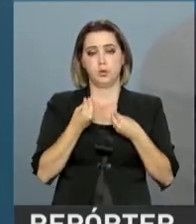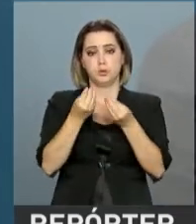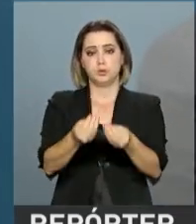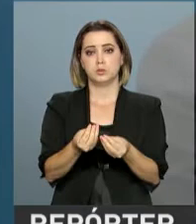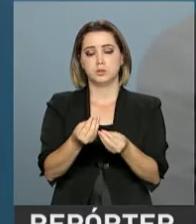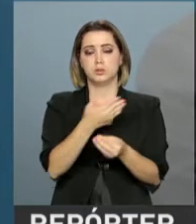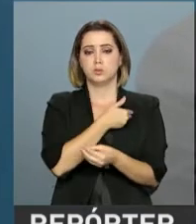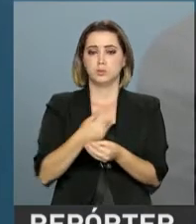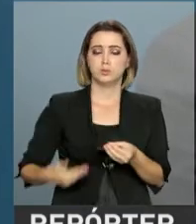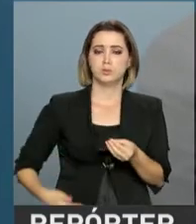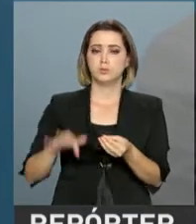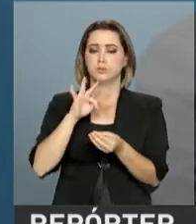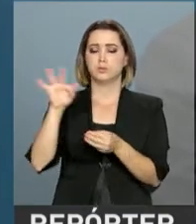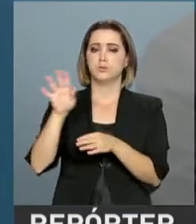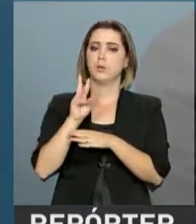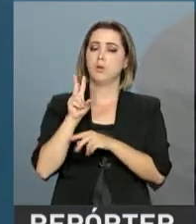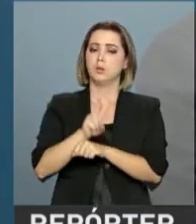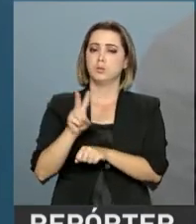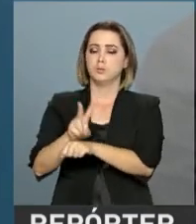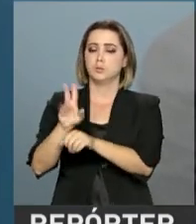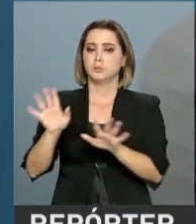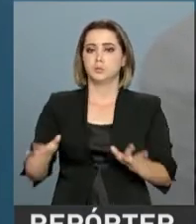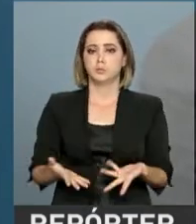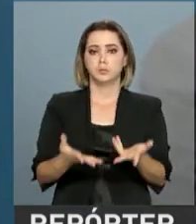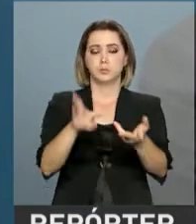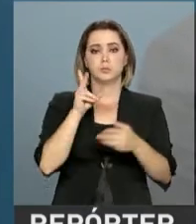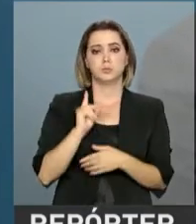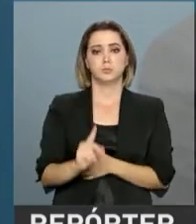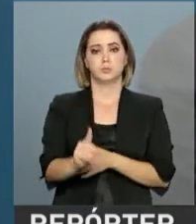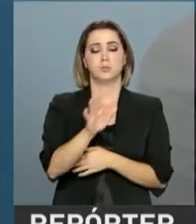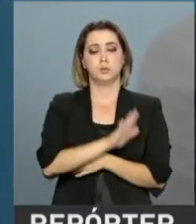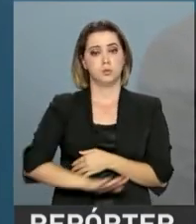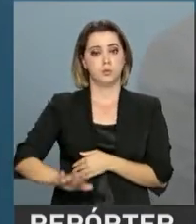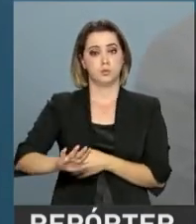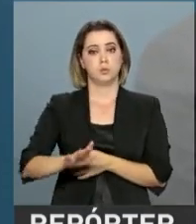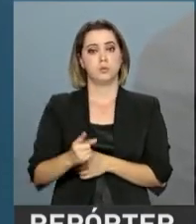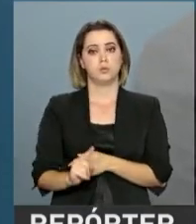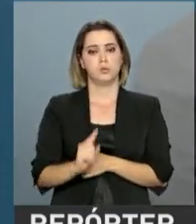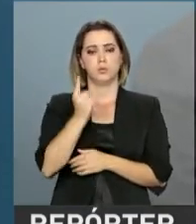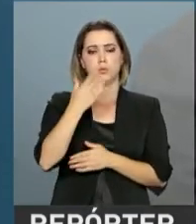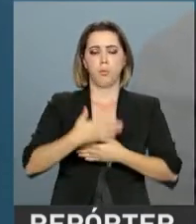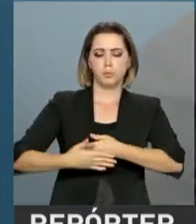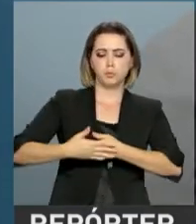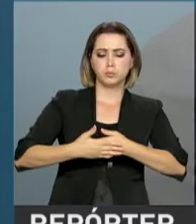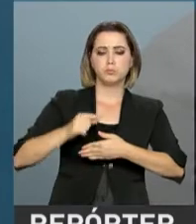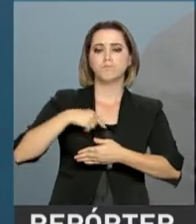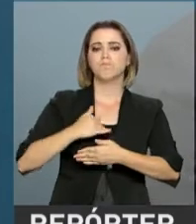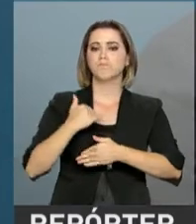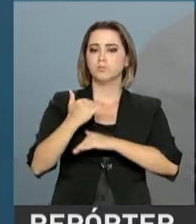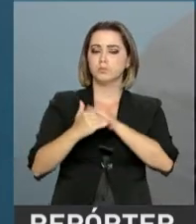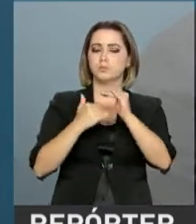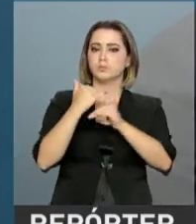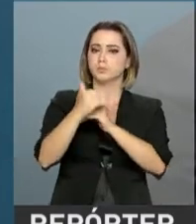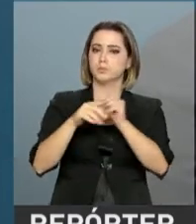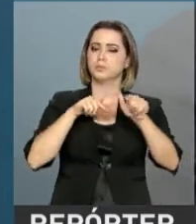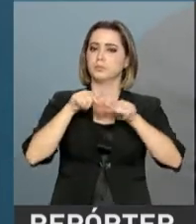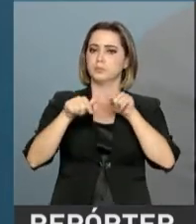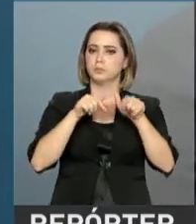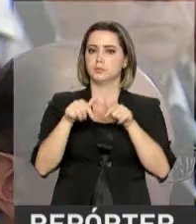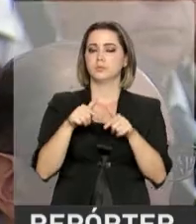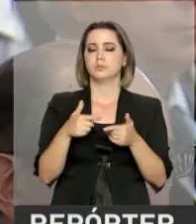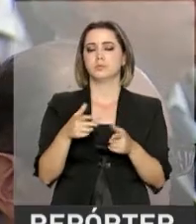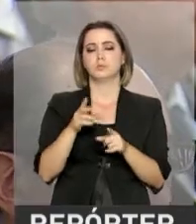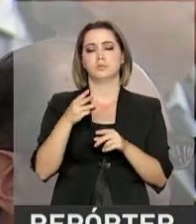campeão a proteção ea promoção dos direitos da criança na primeira infância no que vem trabalhando o ministro